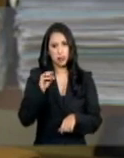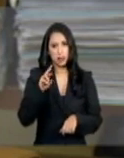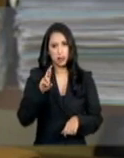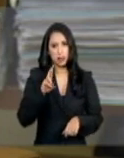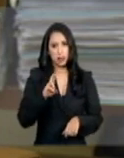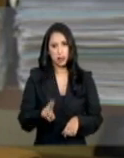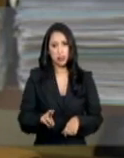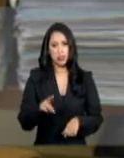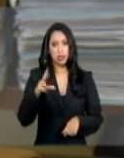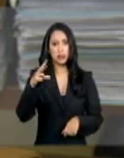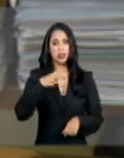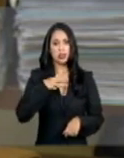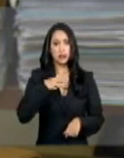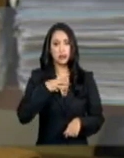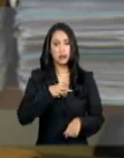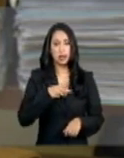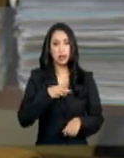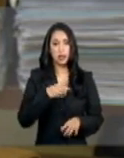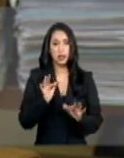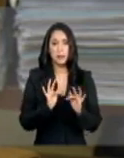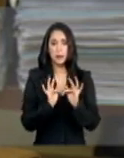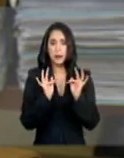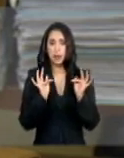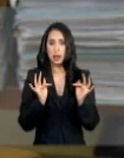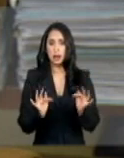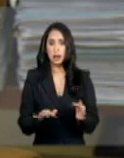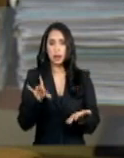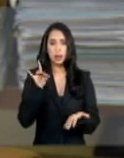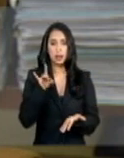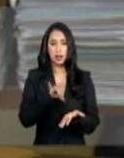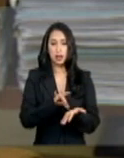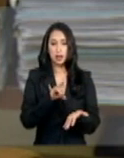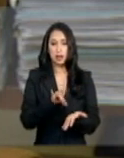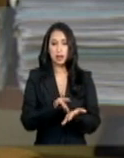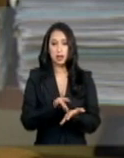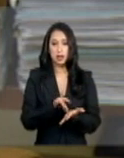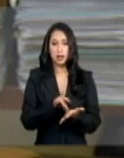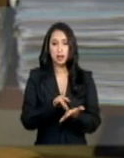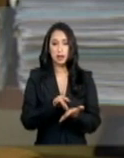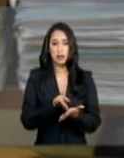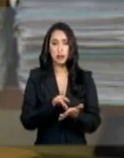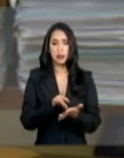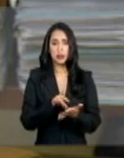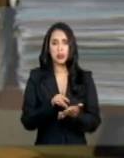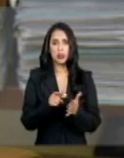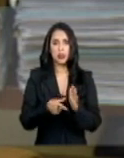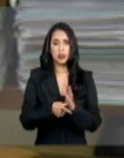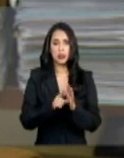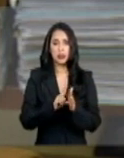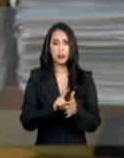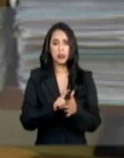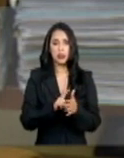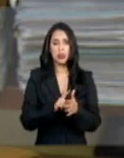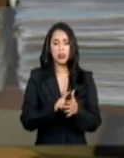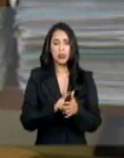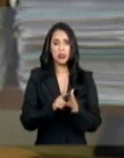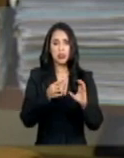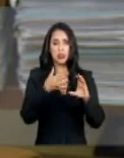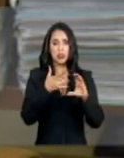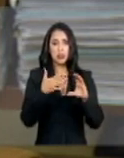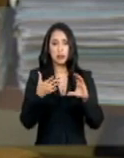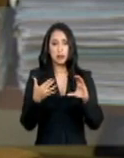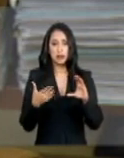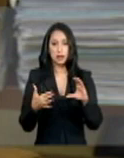instituir se de modo minimamente eficaz uma política de prevenção e repressão aos atos delituosos caracterizadores